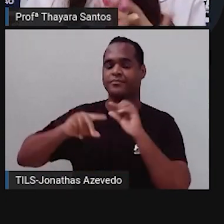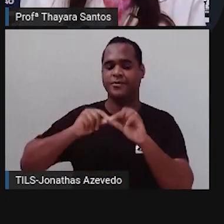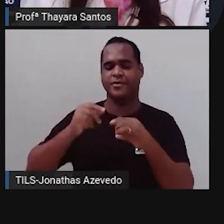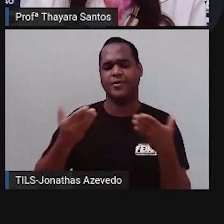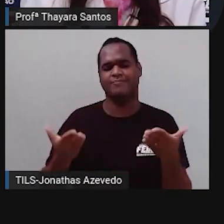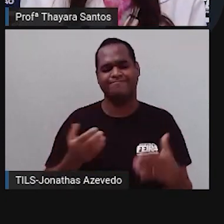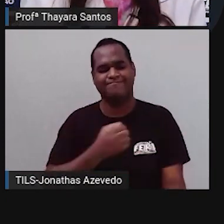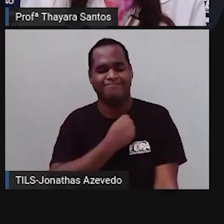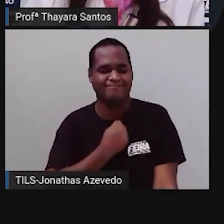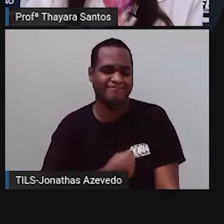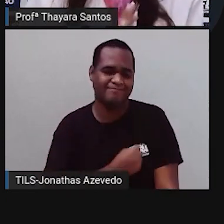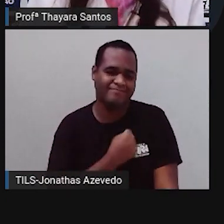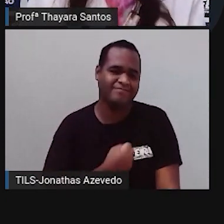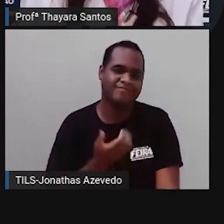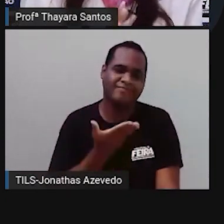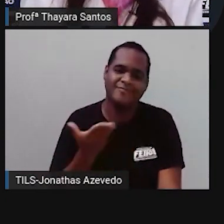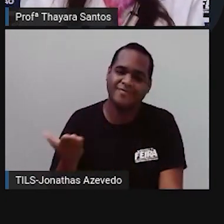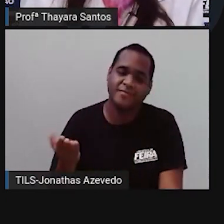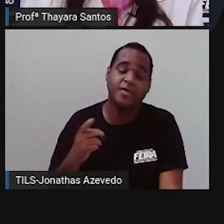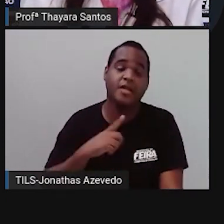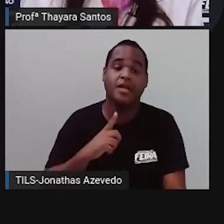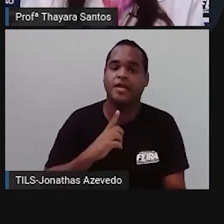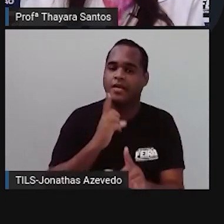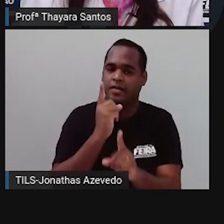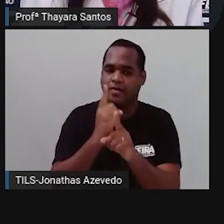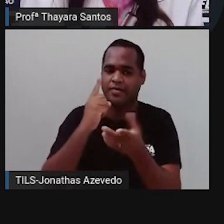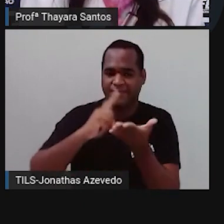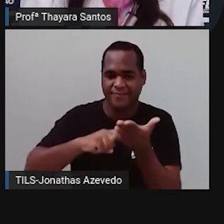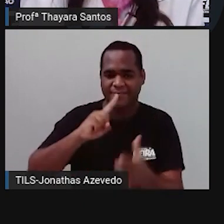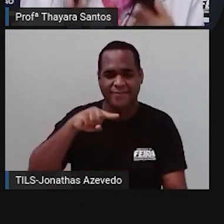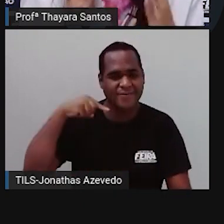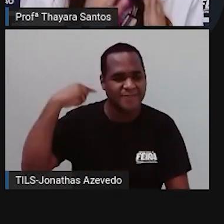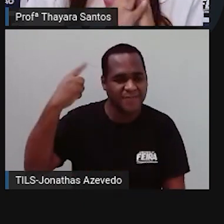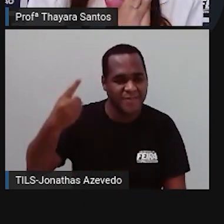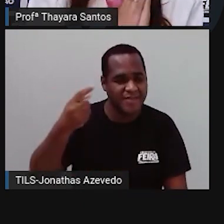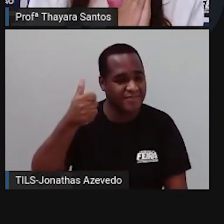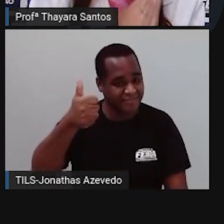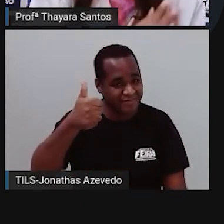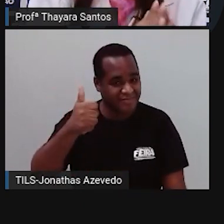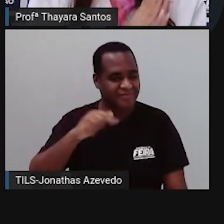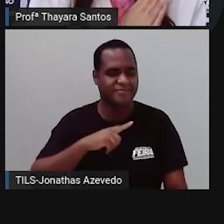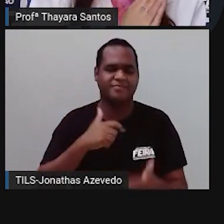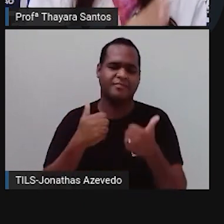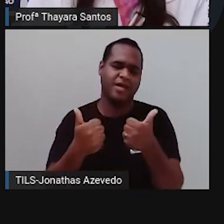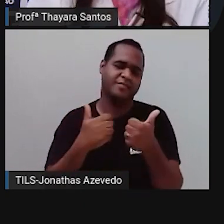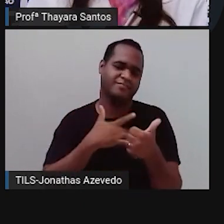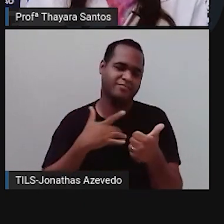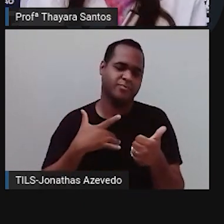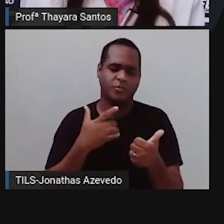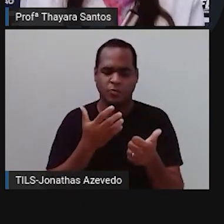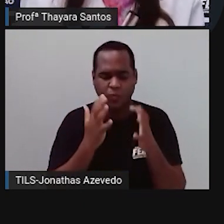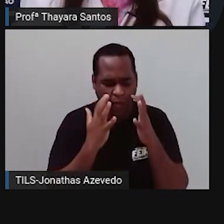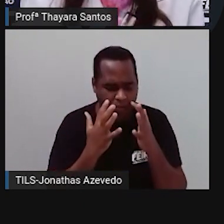aqui morrendo de saudade de vocês, mas eu sei que a gente tem um encontro marcado na próxima aula. Então, fiquem bem, se